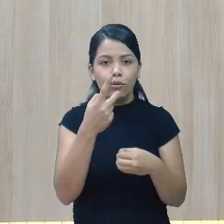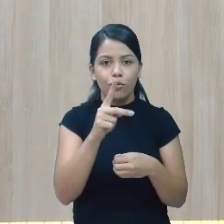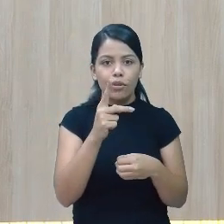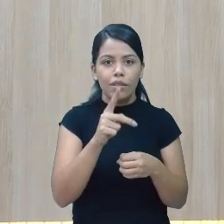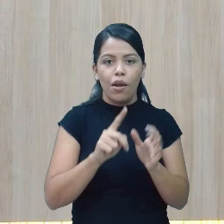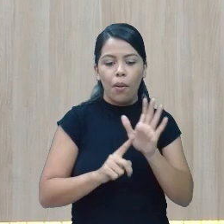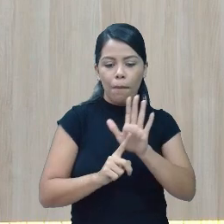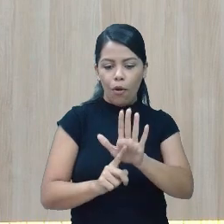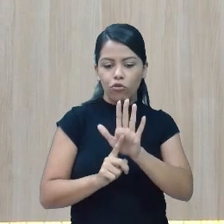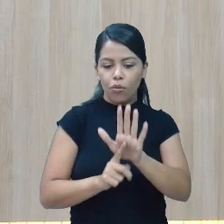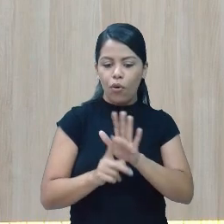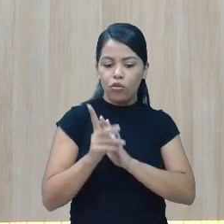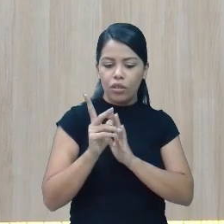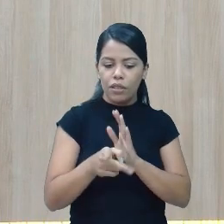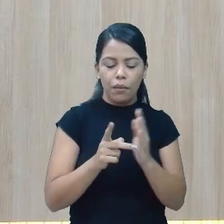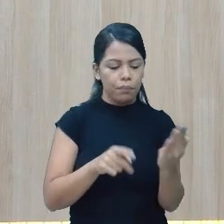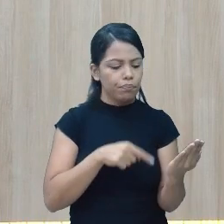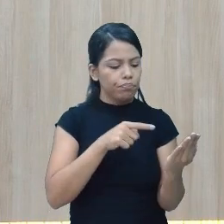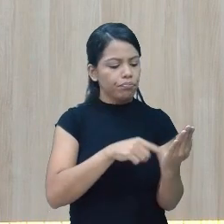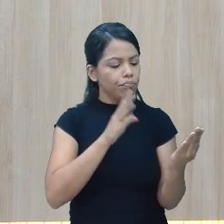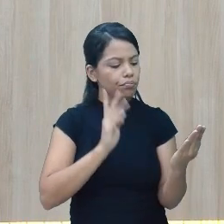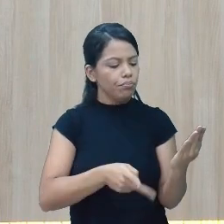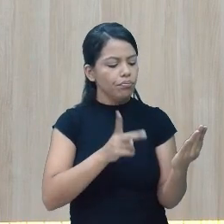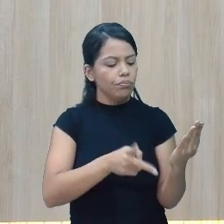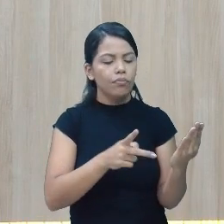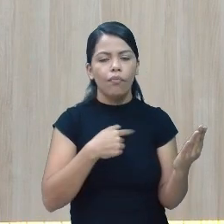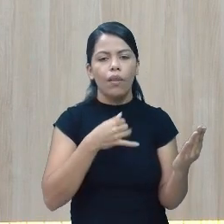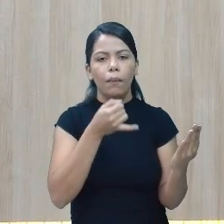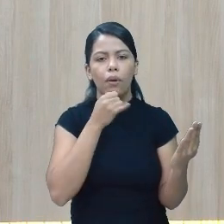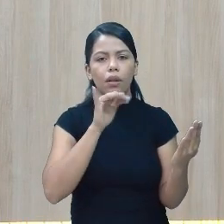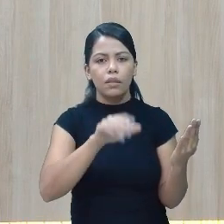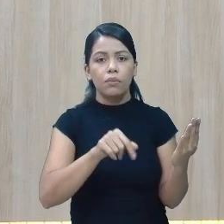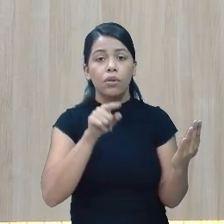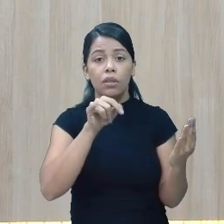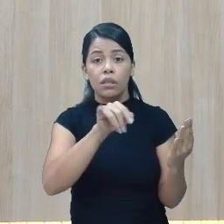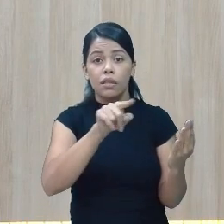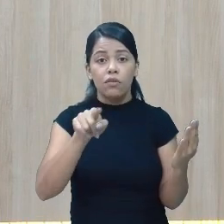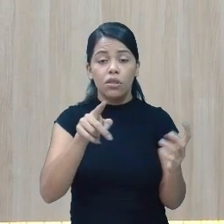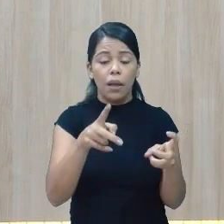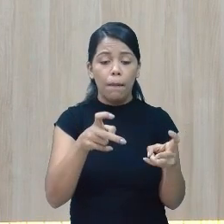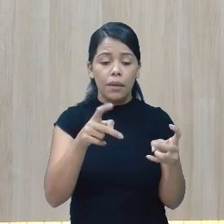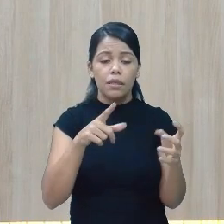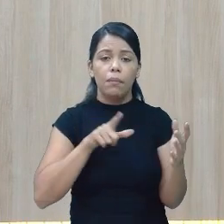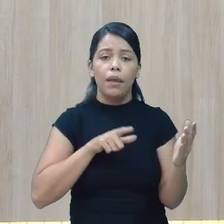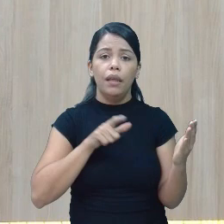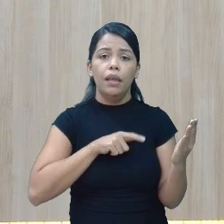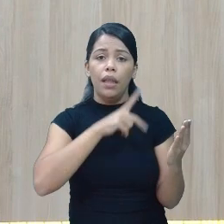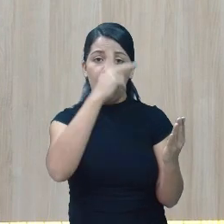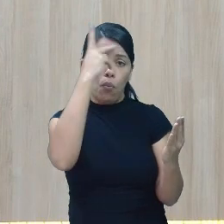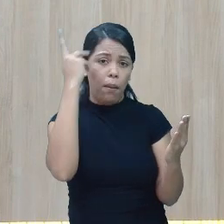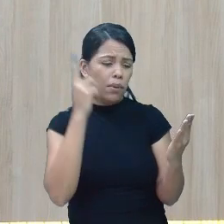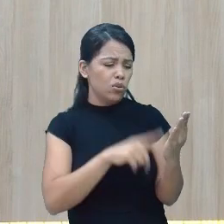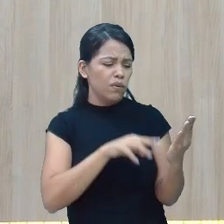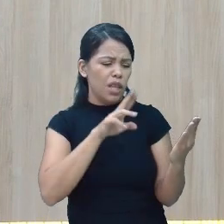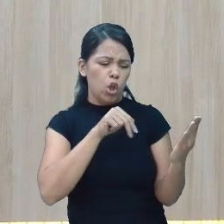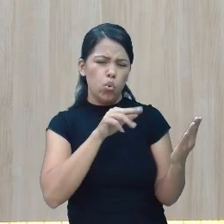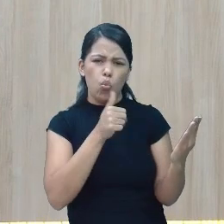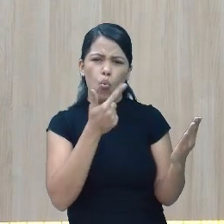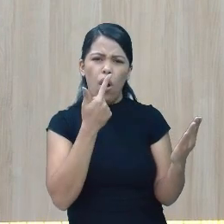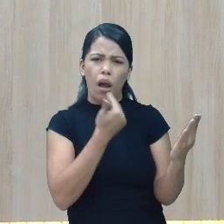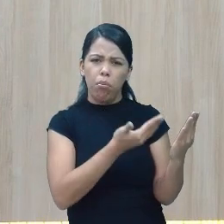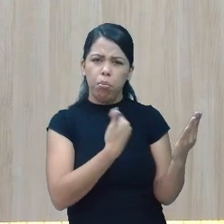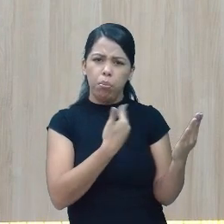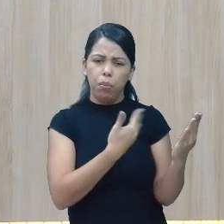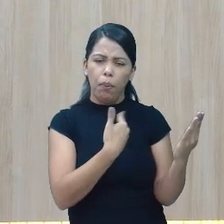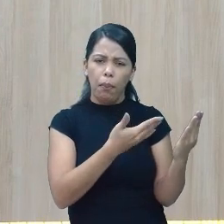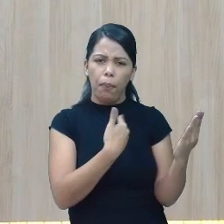uma pessoa que você segue na rede social, se você observar que é uma pessoa que você raramente entra em contato, se você for olhar